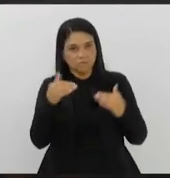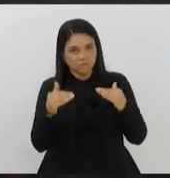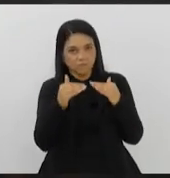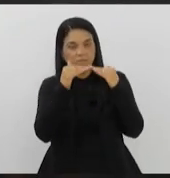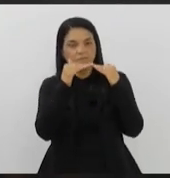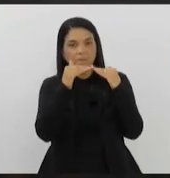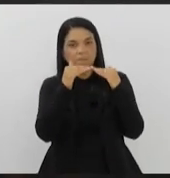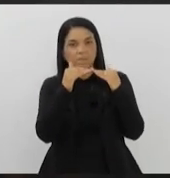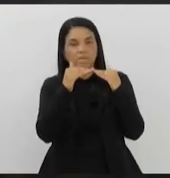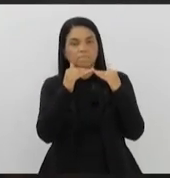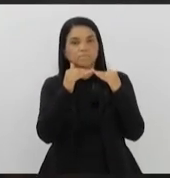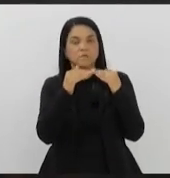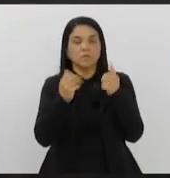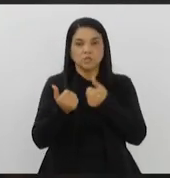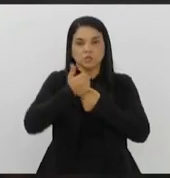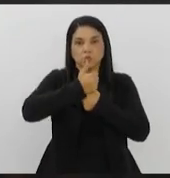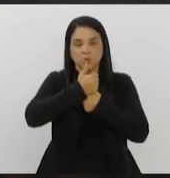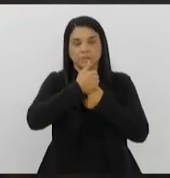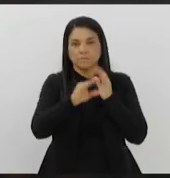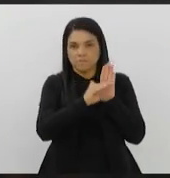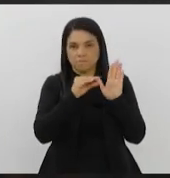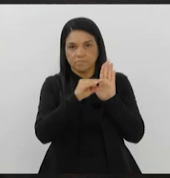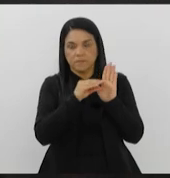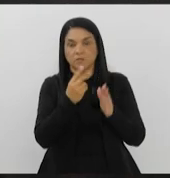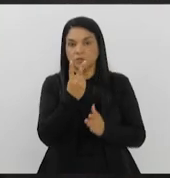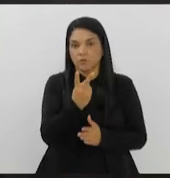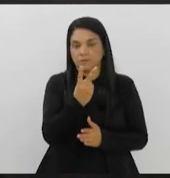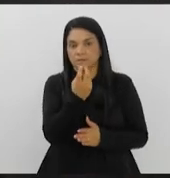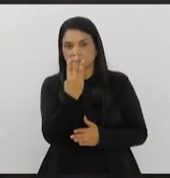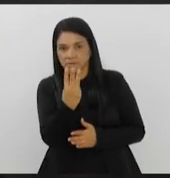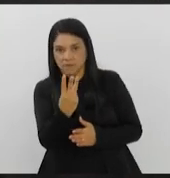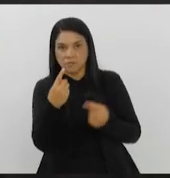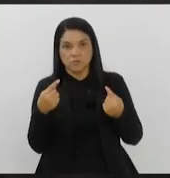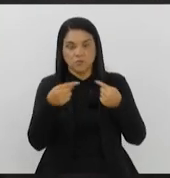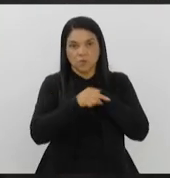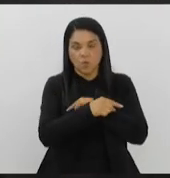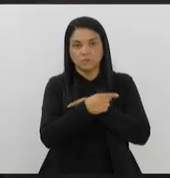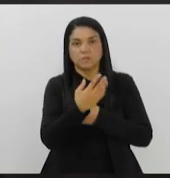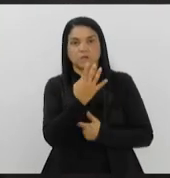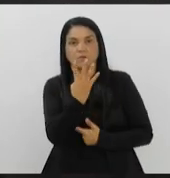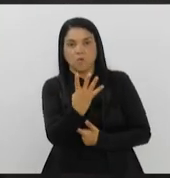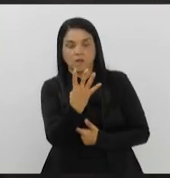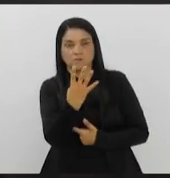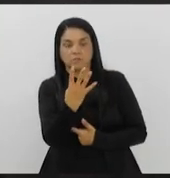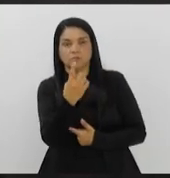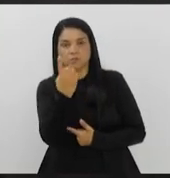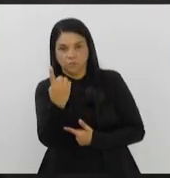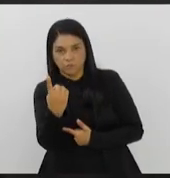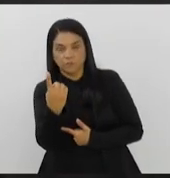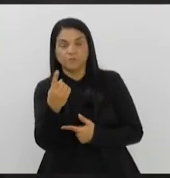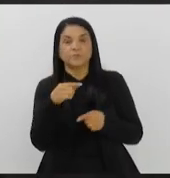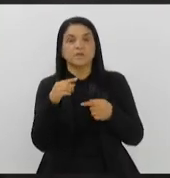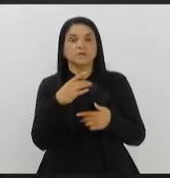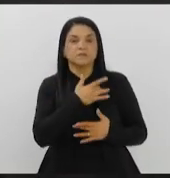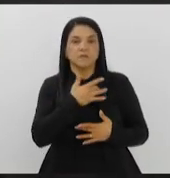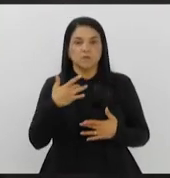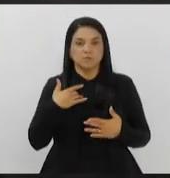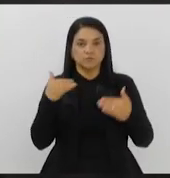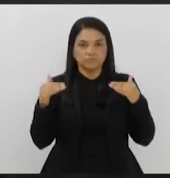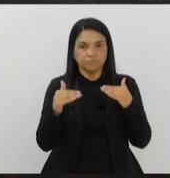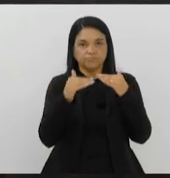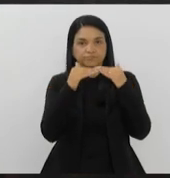favorável, com subemendas às emendas número 2 e 3, contrárias às emendas 1 e 4. De Saúde favorável